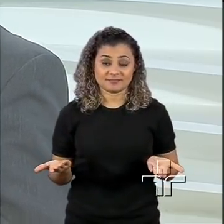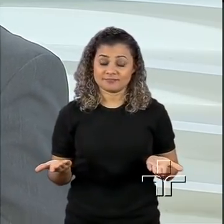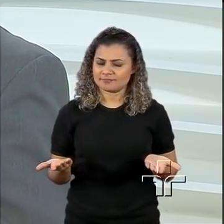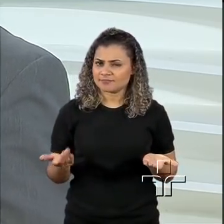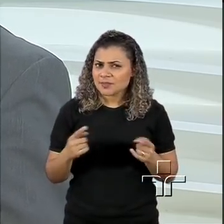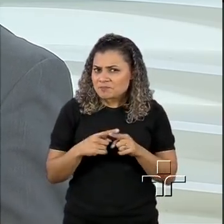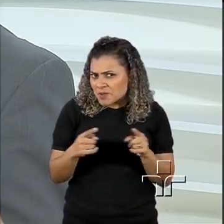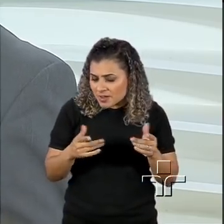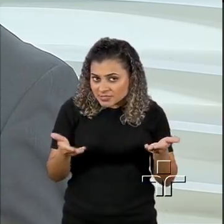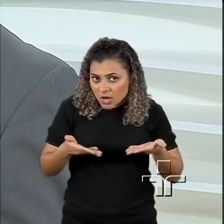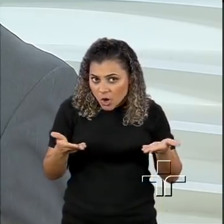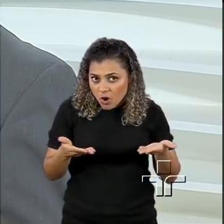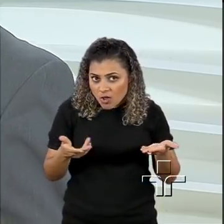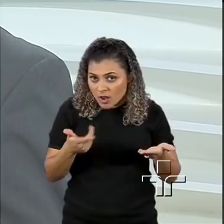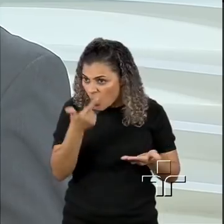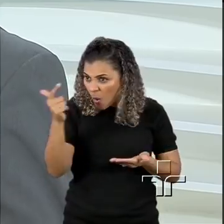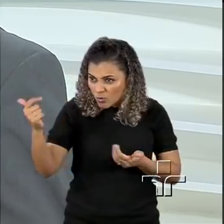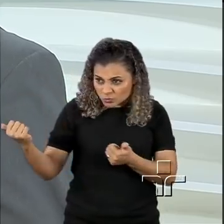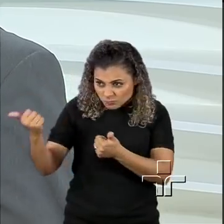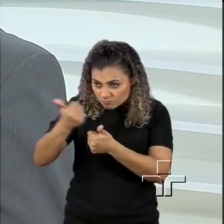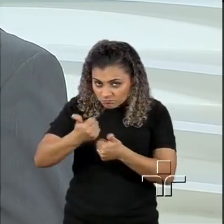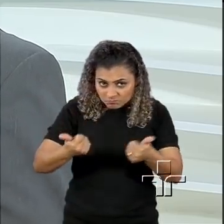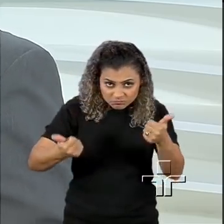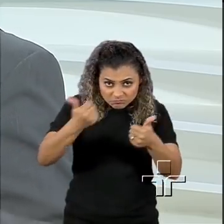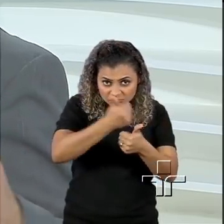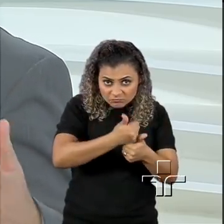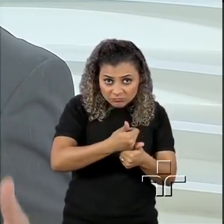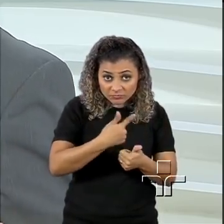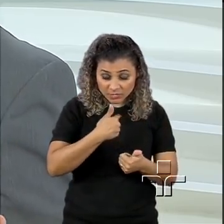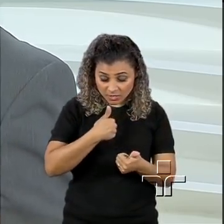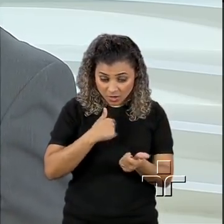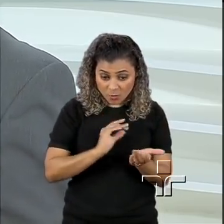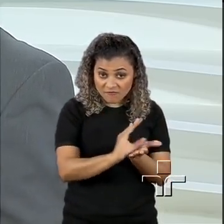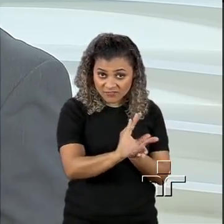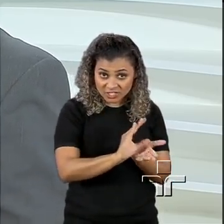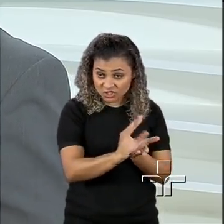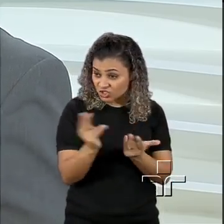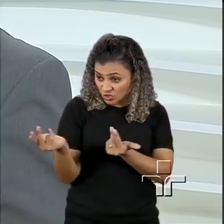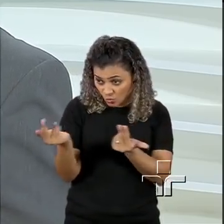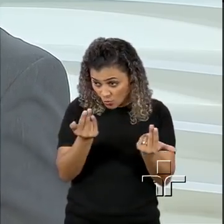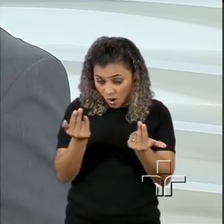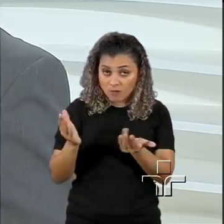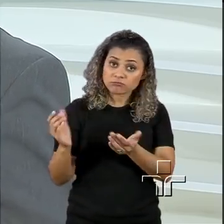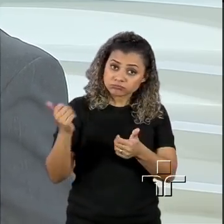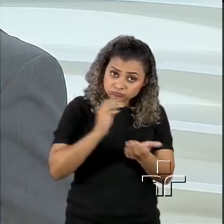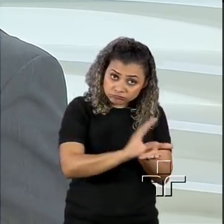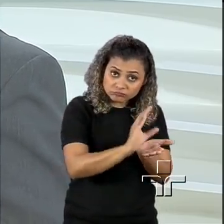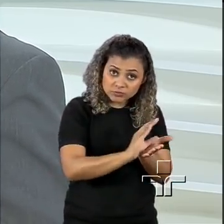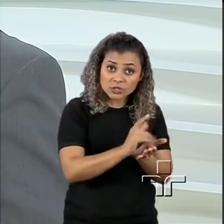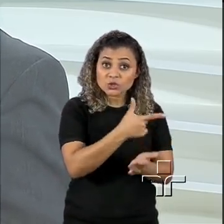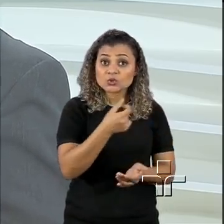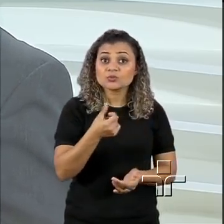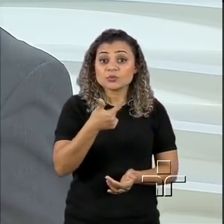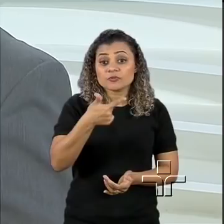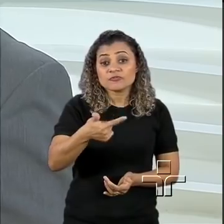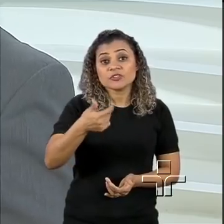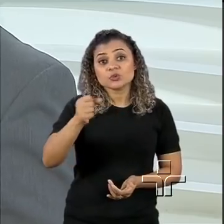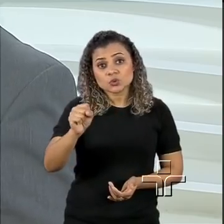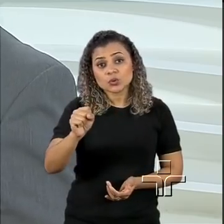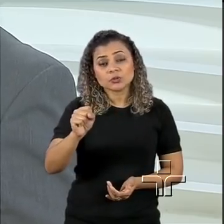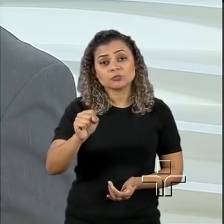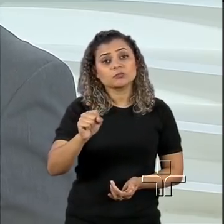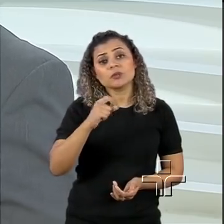agora, se os meus sucessores investirem a mesma quantidade que eu investi nos 8 anos, 2028, a partir de 2028, não teremos mais